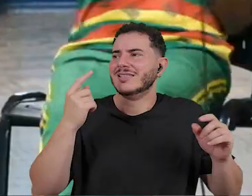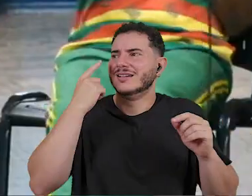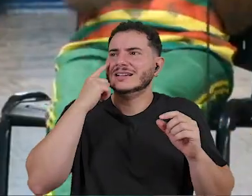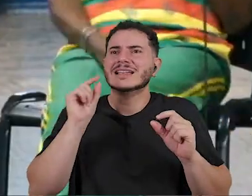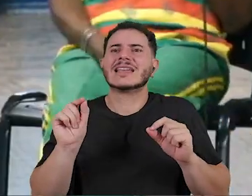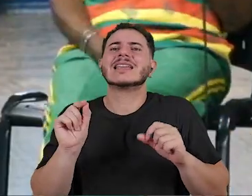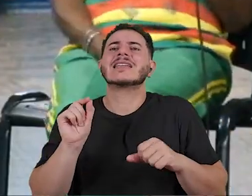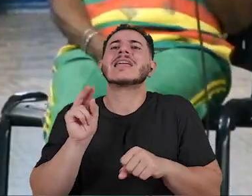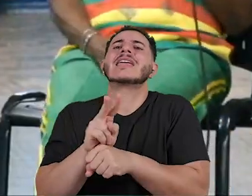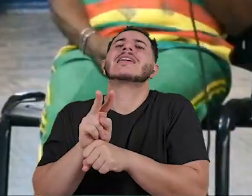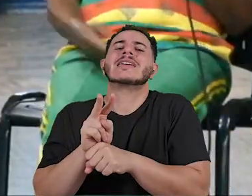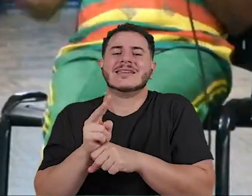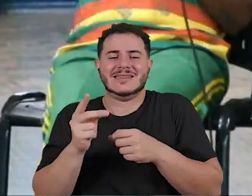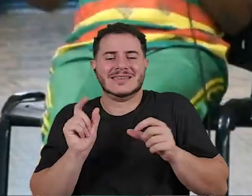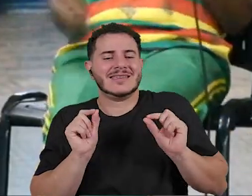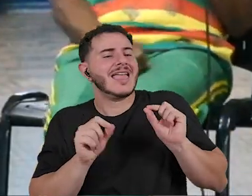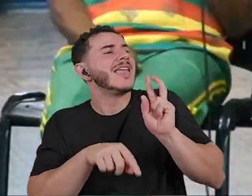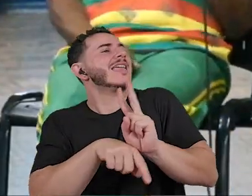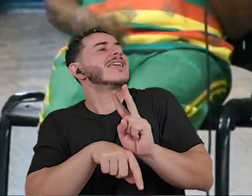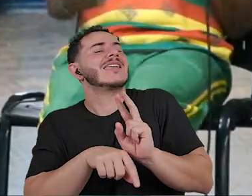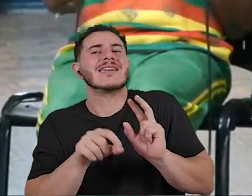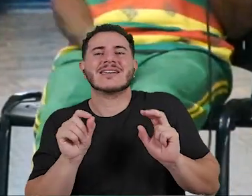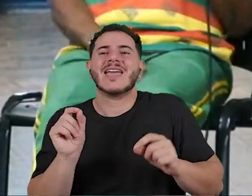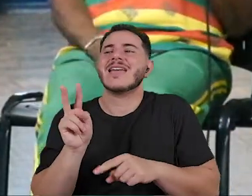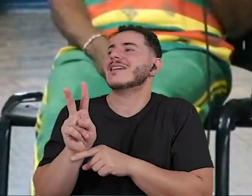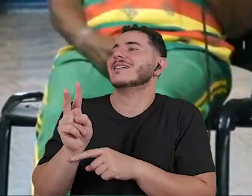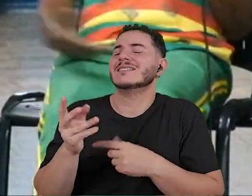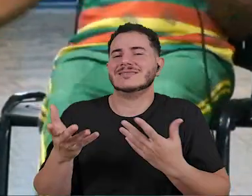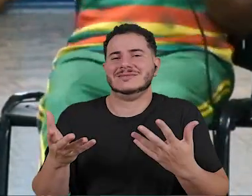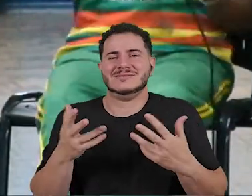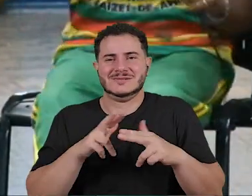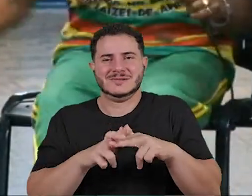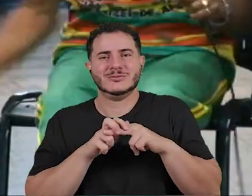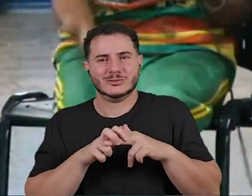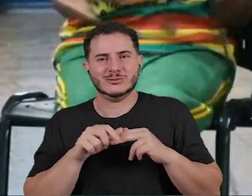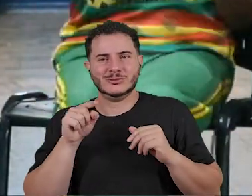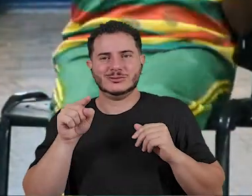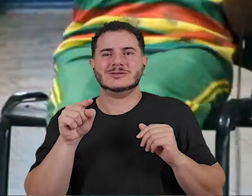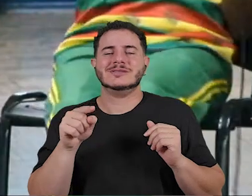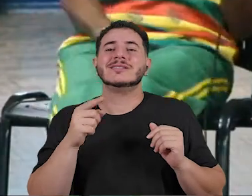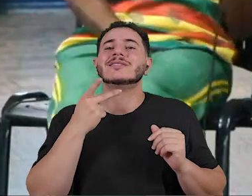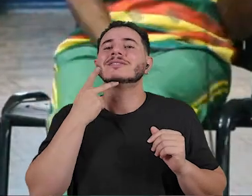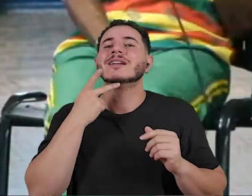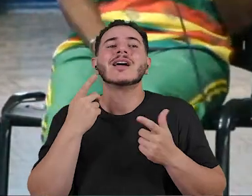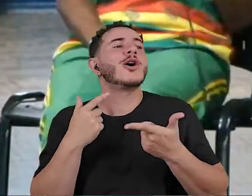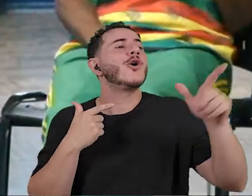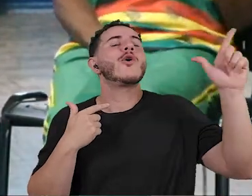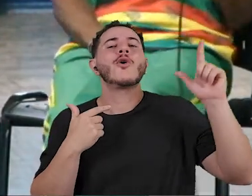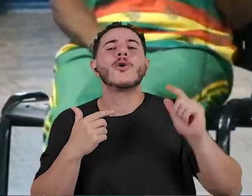minha mulher. E a outra? A minha sobrinha. Tá vendo?